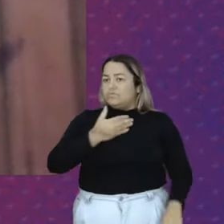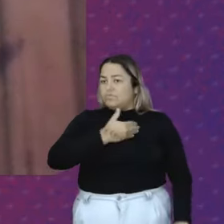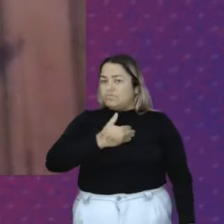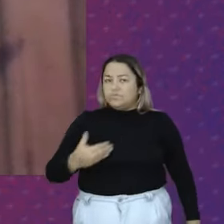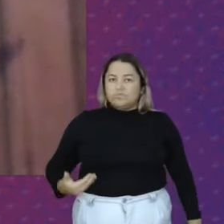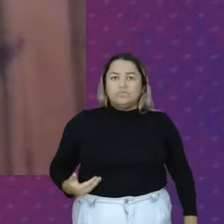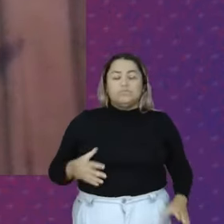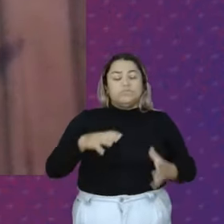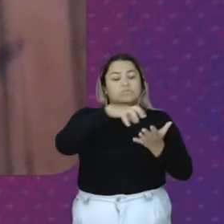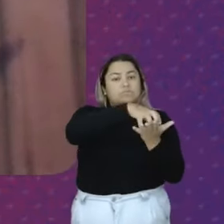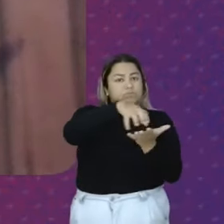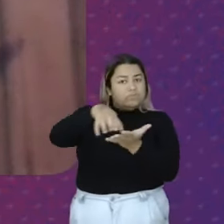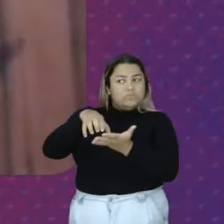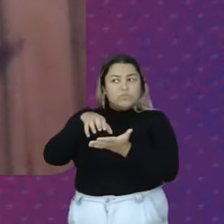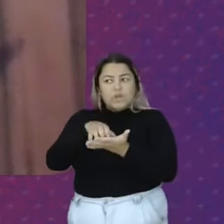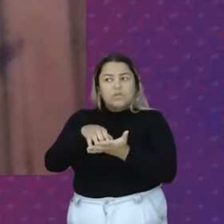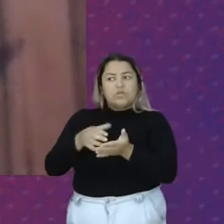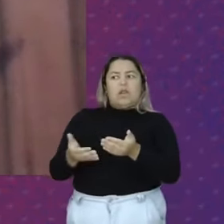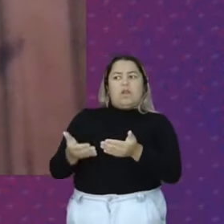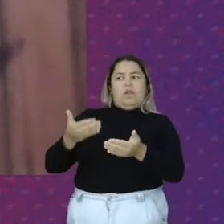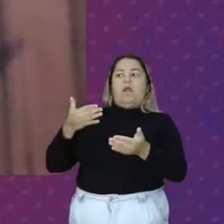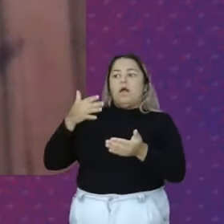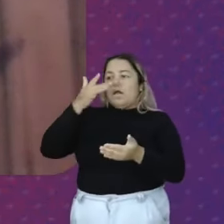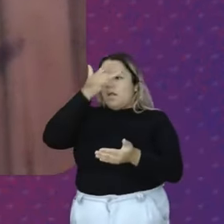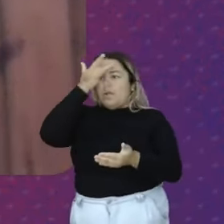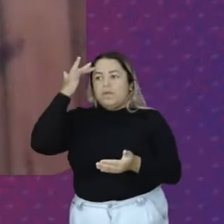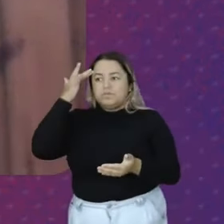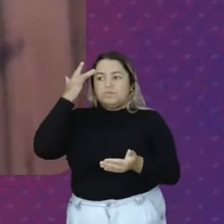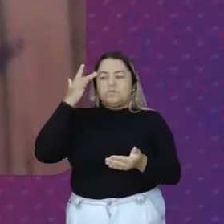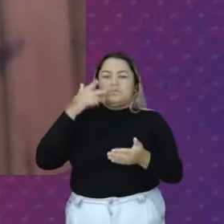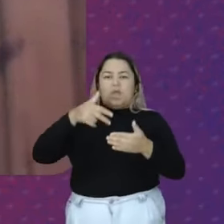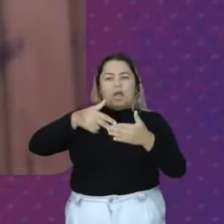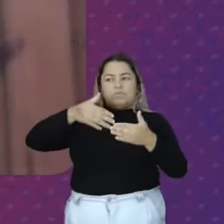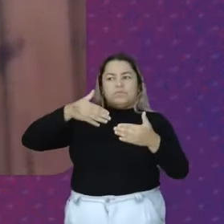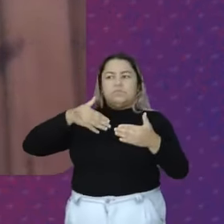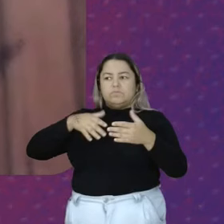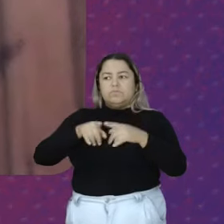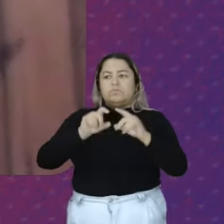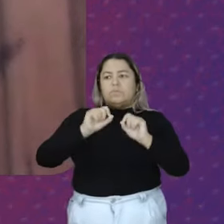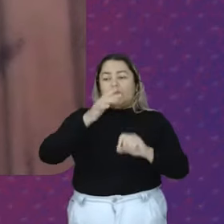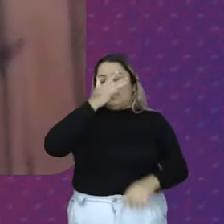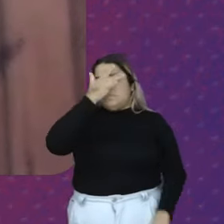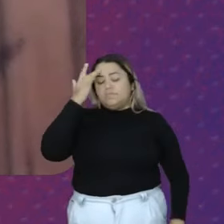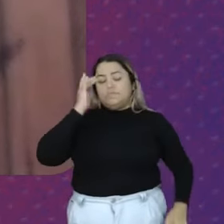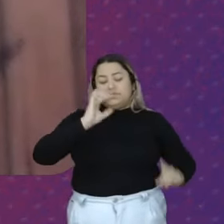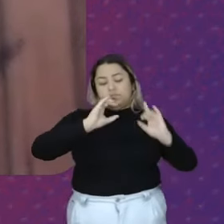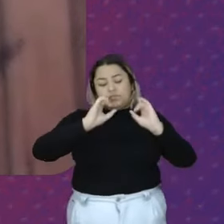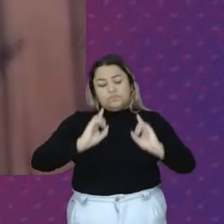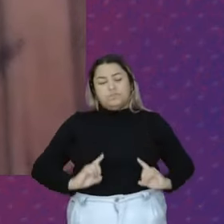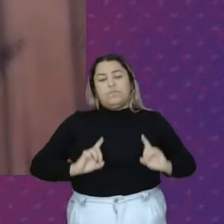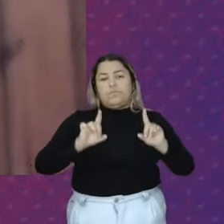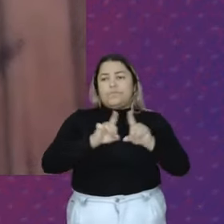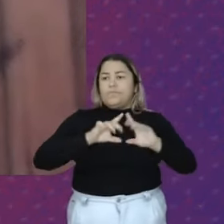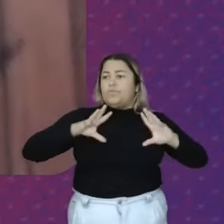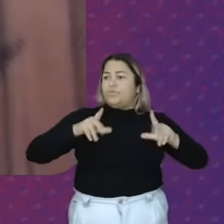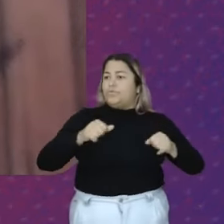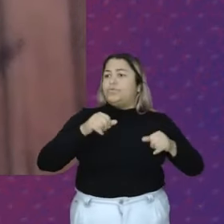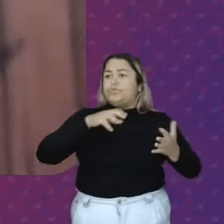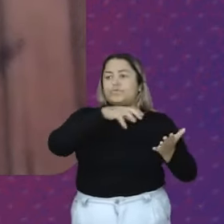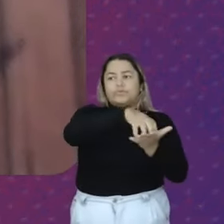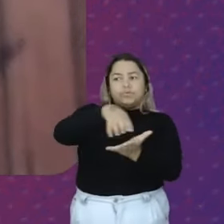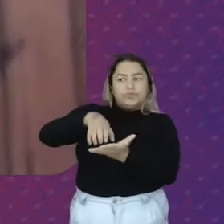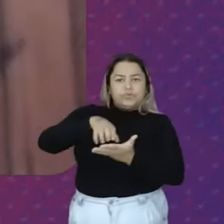social e territorial sem deixar ninguém para trás para tanto a pessoa com deficiência pra ser reconhecida como sujeito de direito em todos os